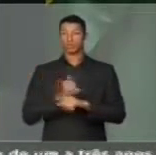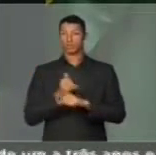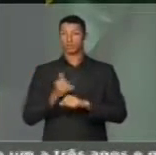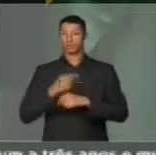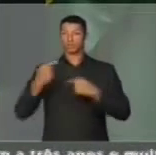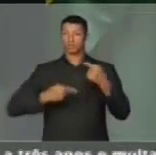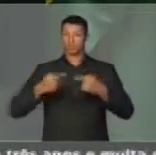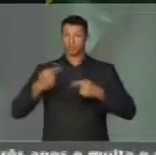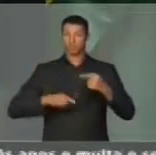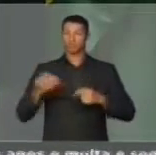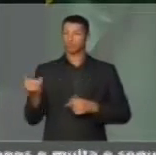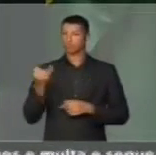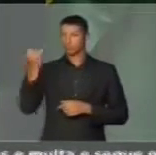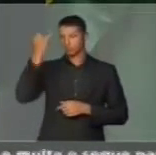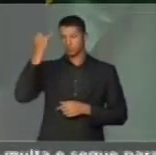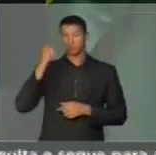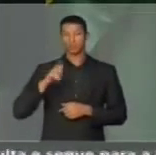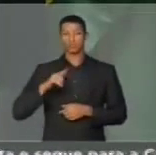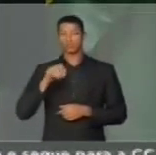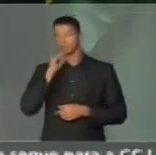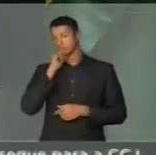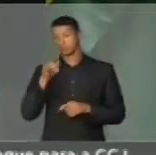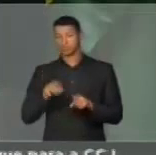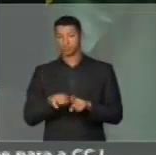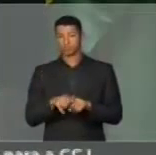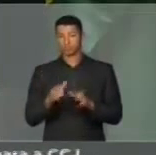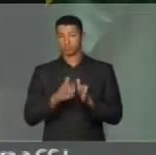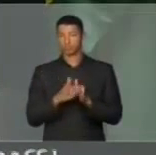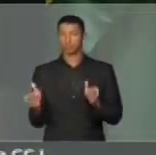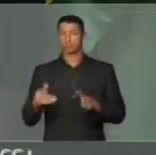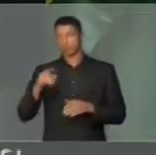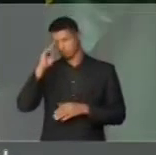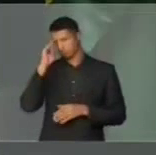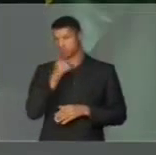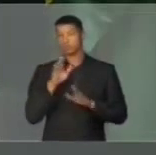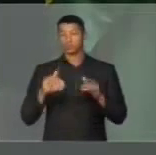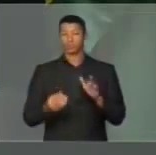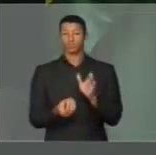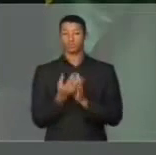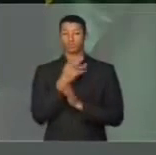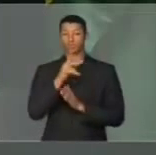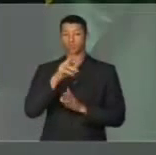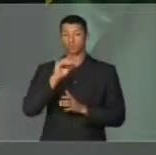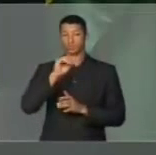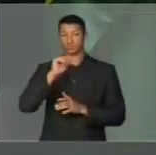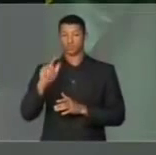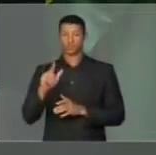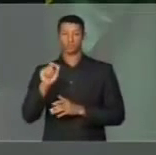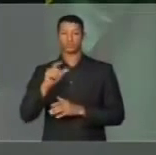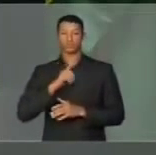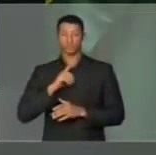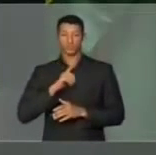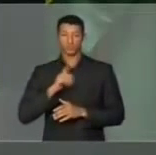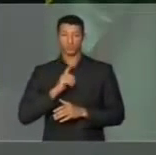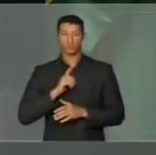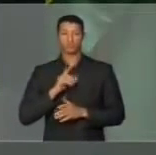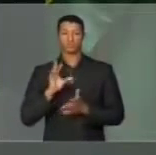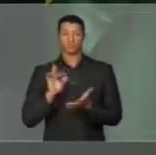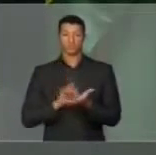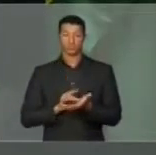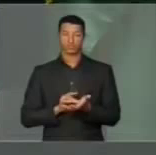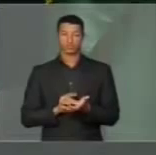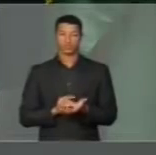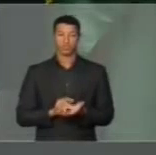política energética, é fundamental. A exemplo também no período dos militares, quando foi criado o Proálcool, que havia,